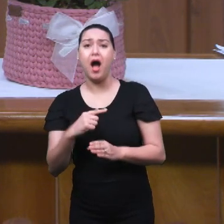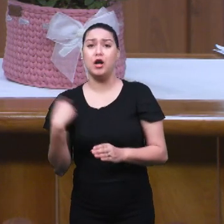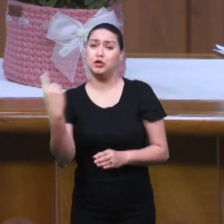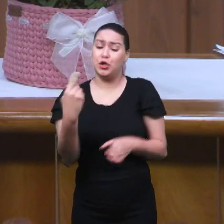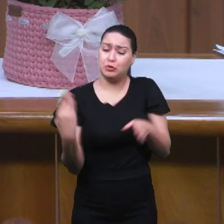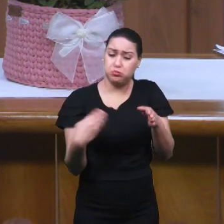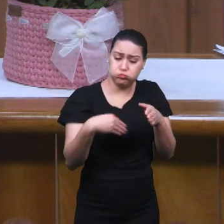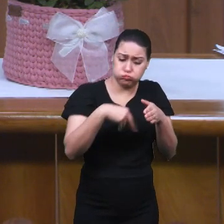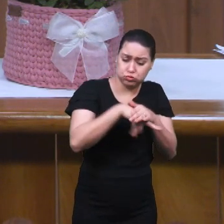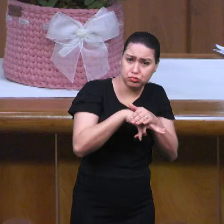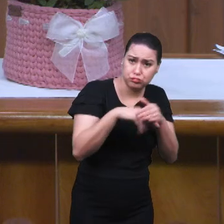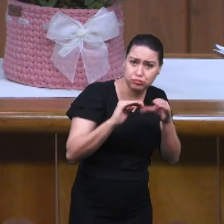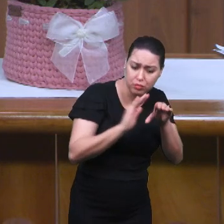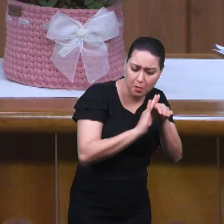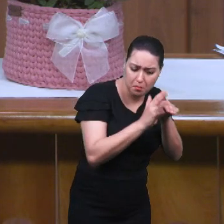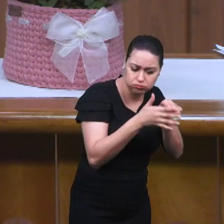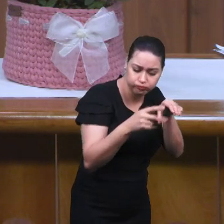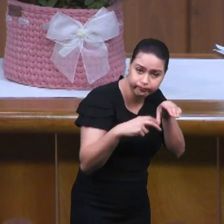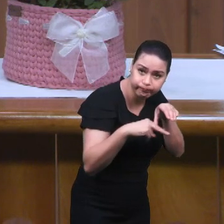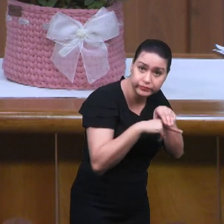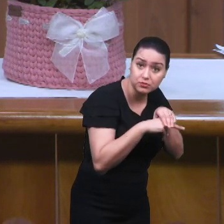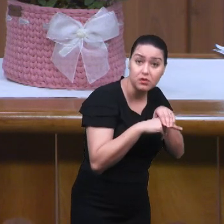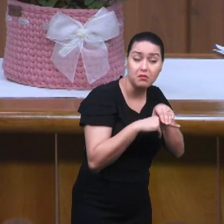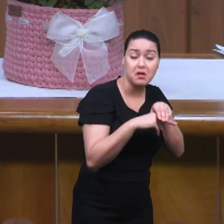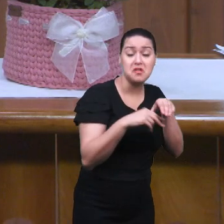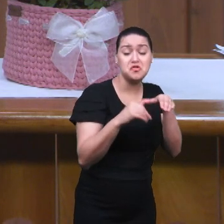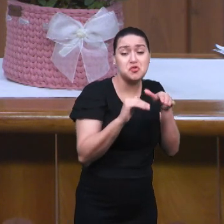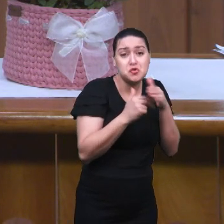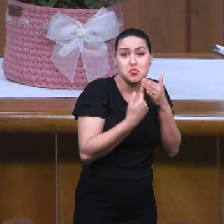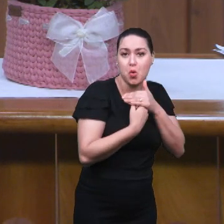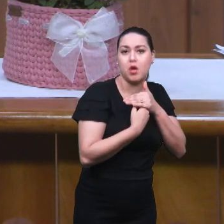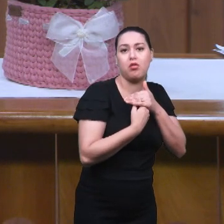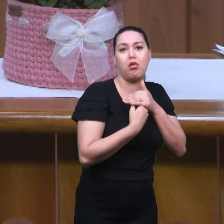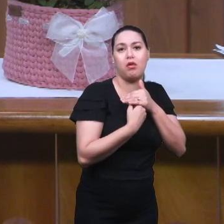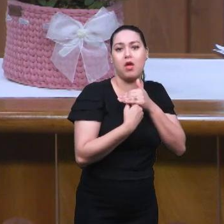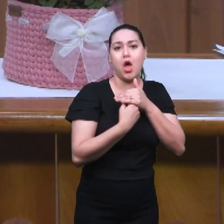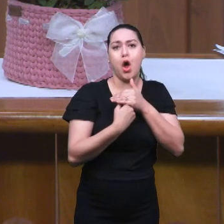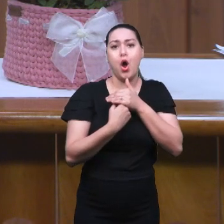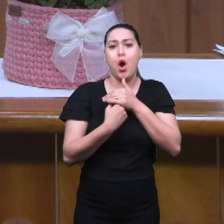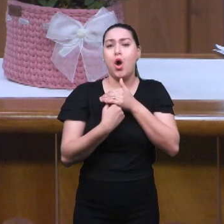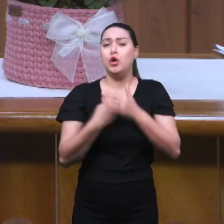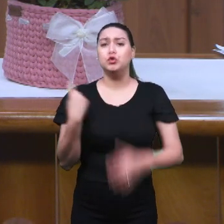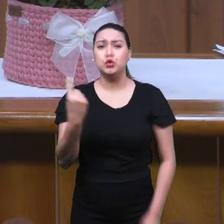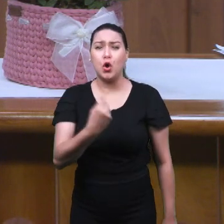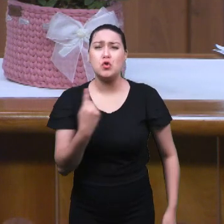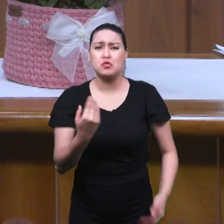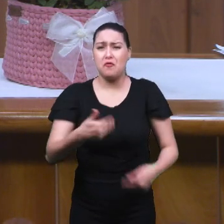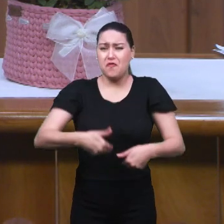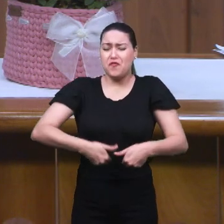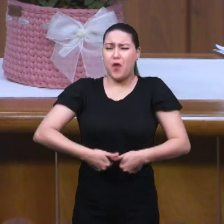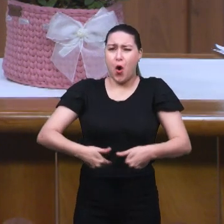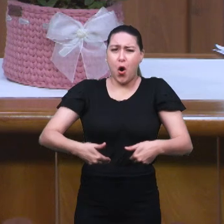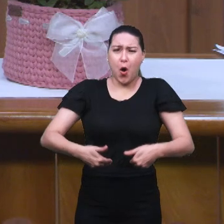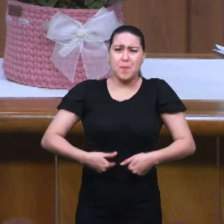montes, em todos os lugares, fome, nudez, frio, onde é que você está,